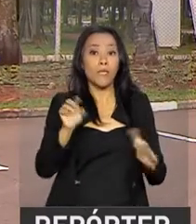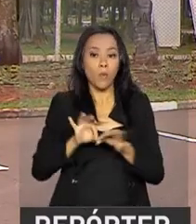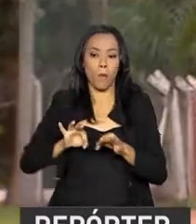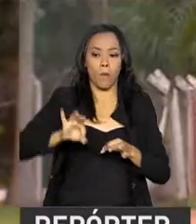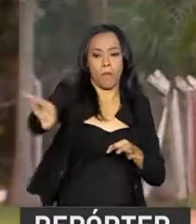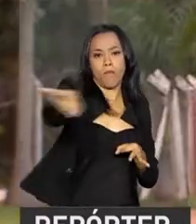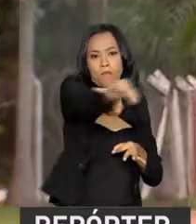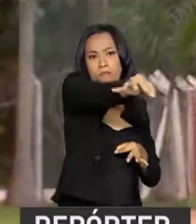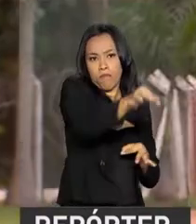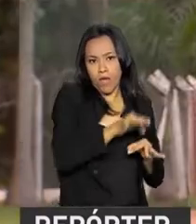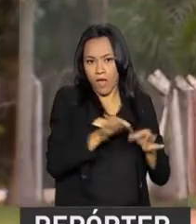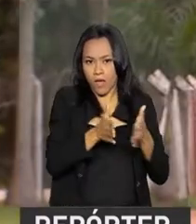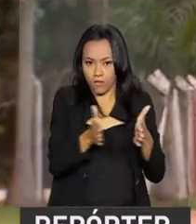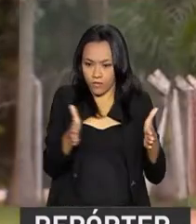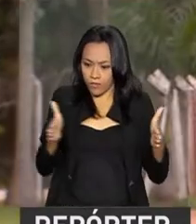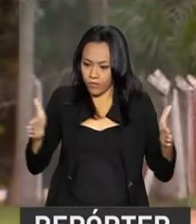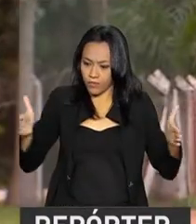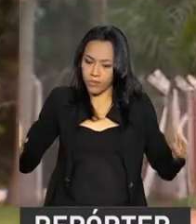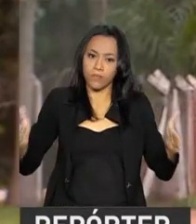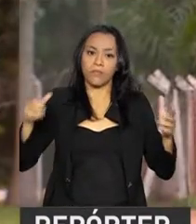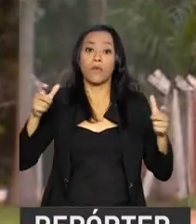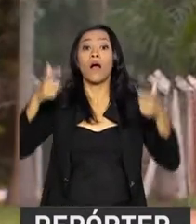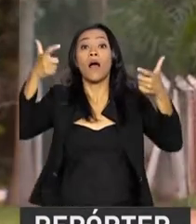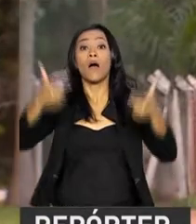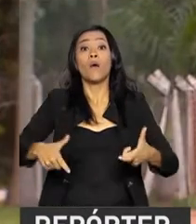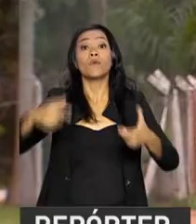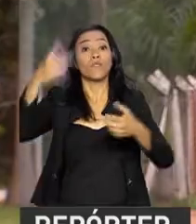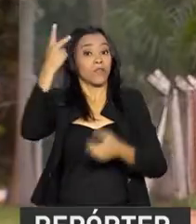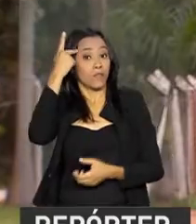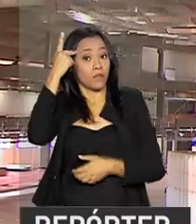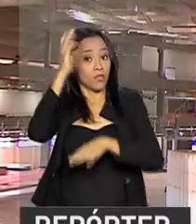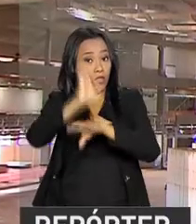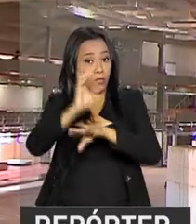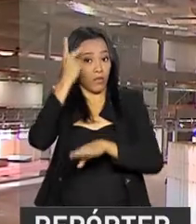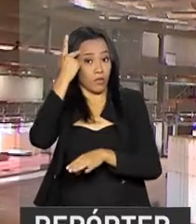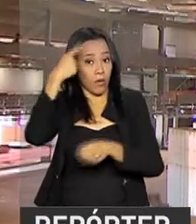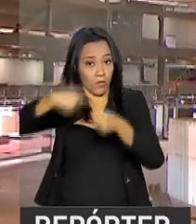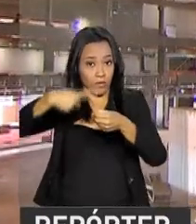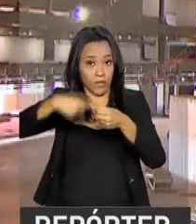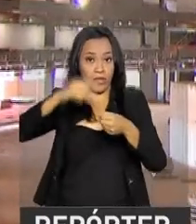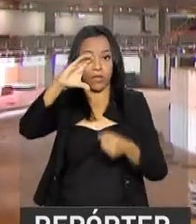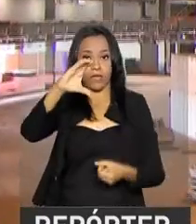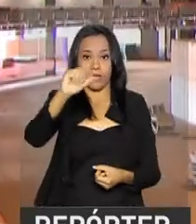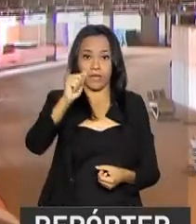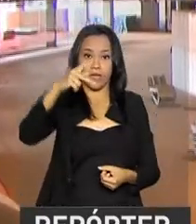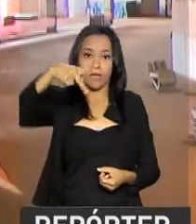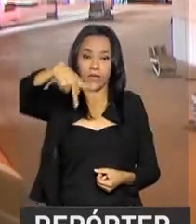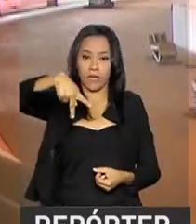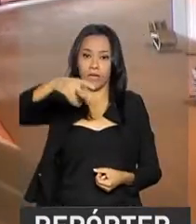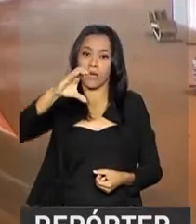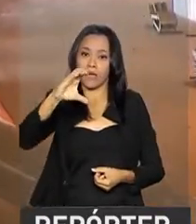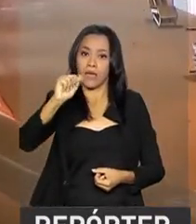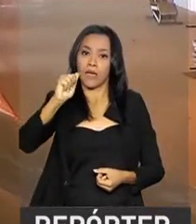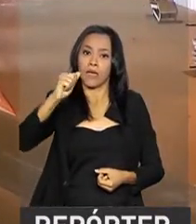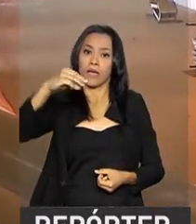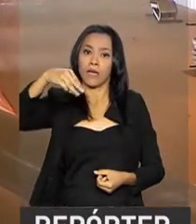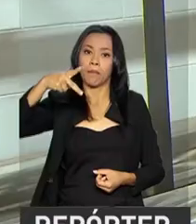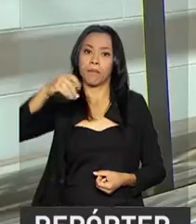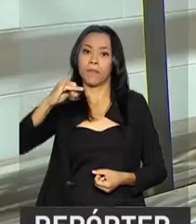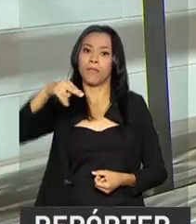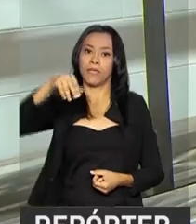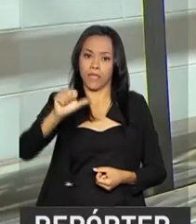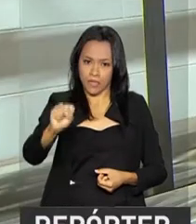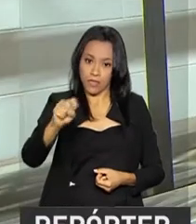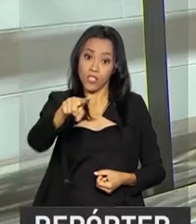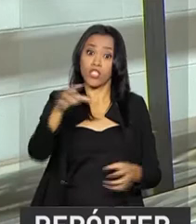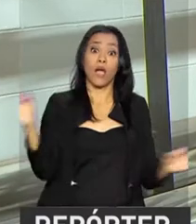de Pesquisa em Energias e Materiais, em Campinas, São Paulo. O edifício já está com mais de 70% de conclusão e vai